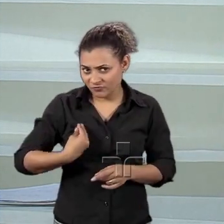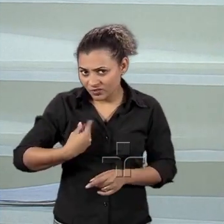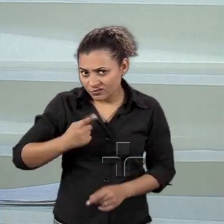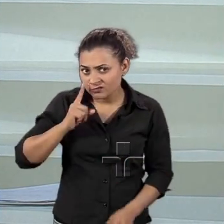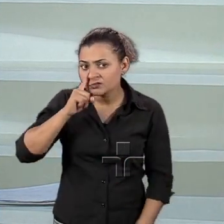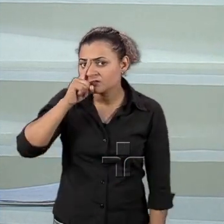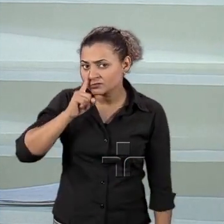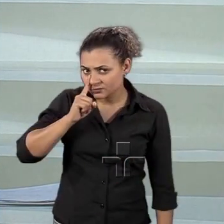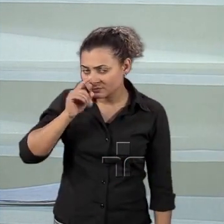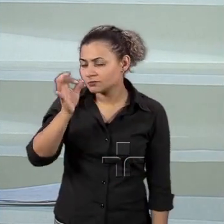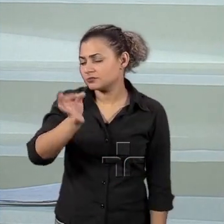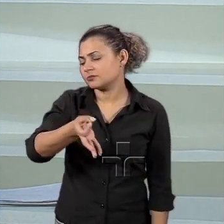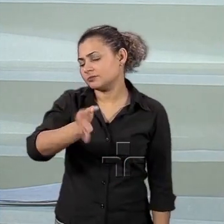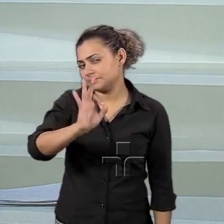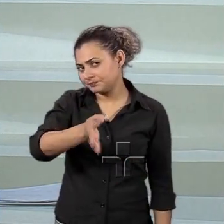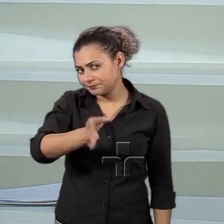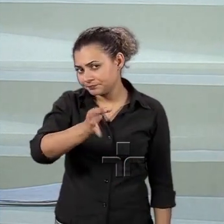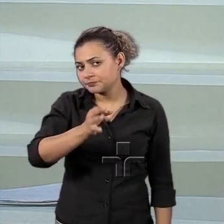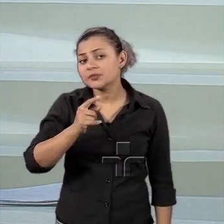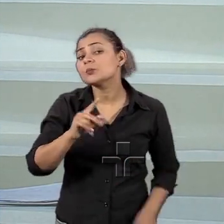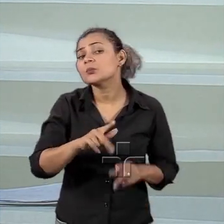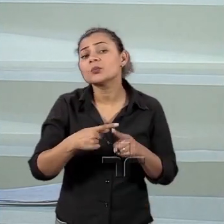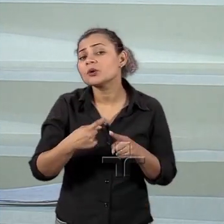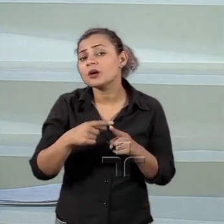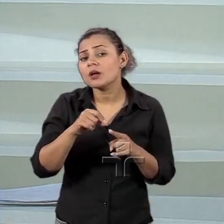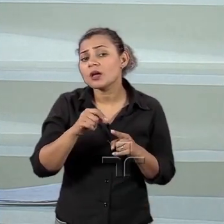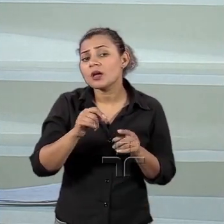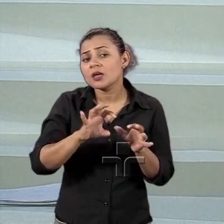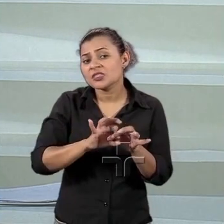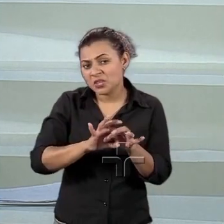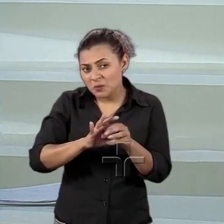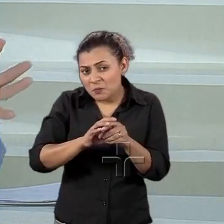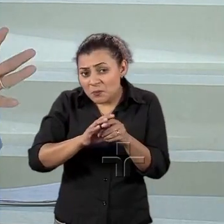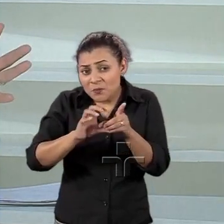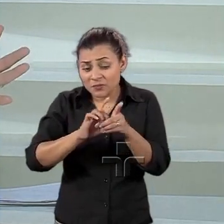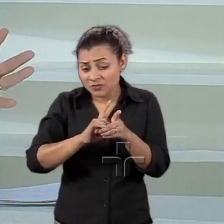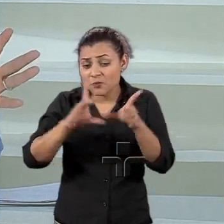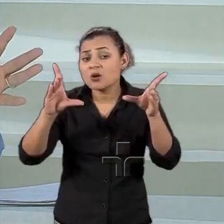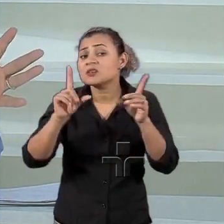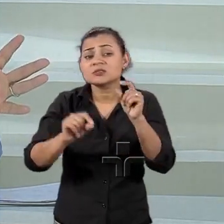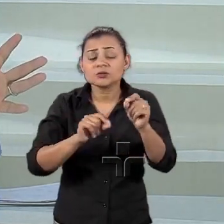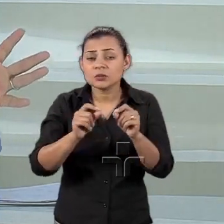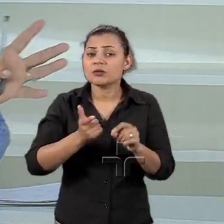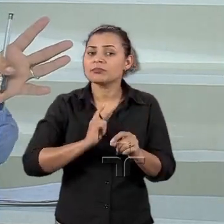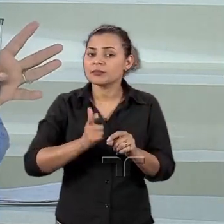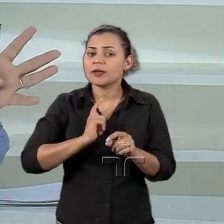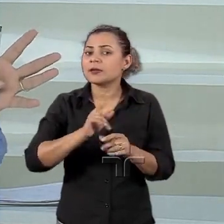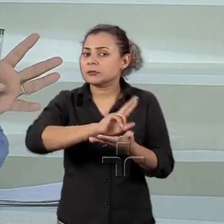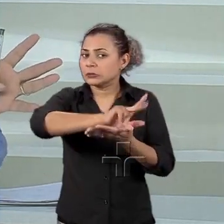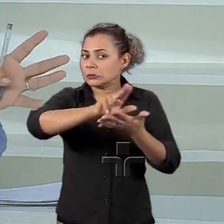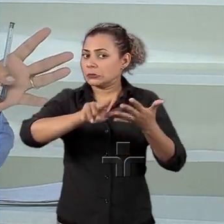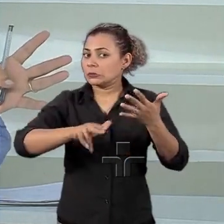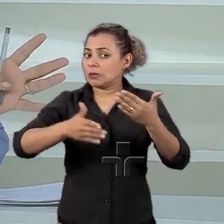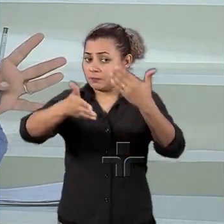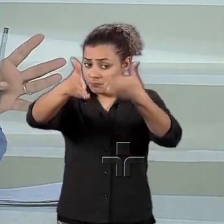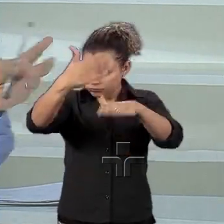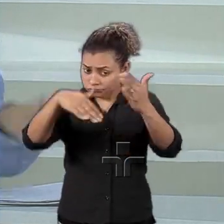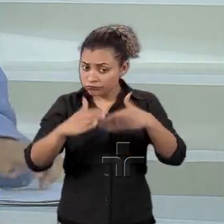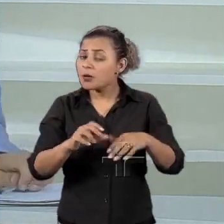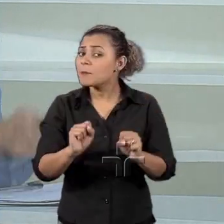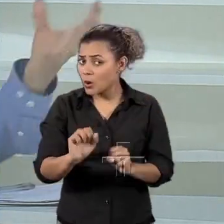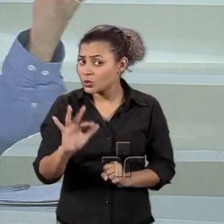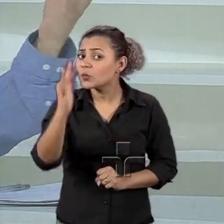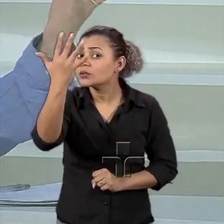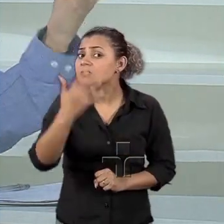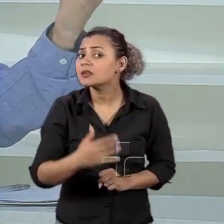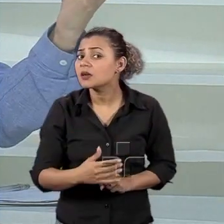A democracia realmente é movimentada, não é paz de cemitérios. É claro que existe possibilidade de retrocesso, eu sei disso. Por isso que